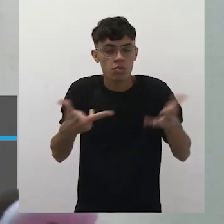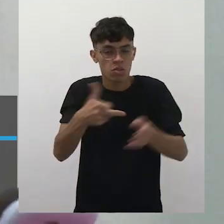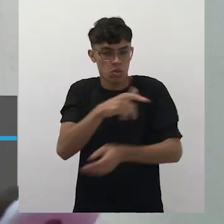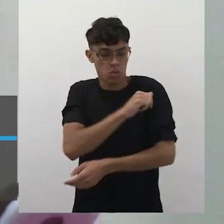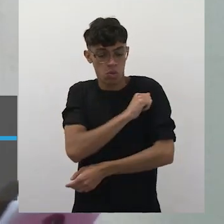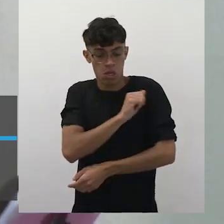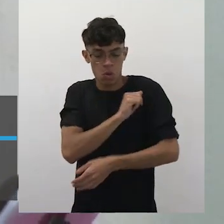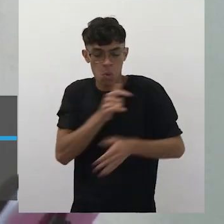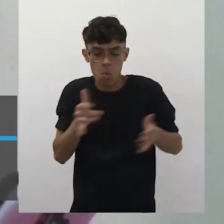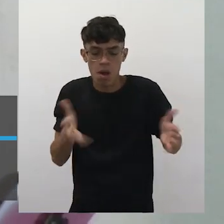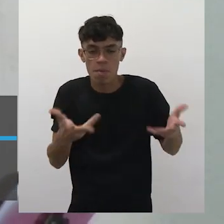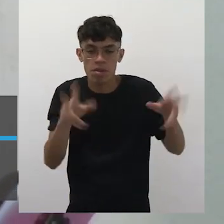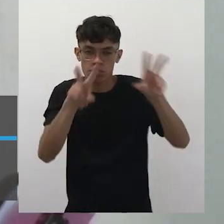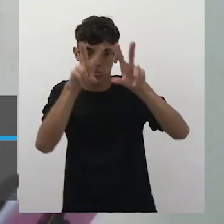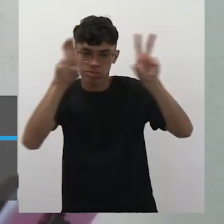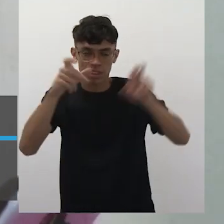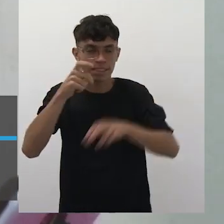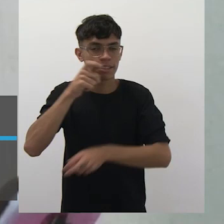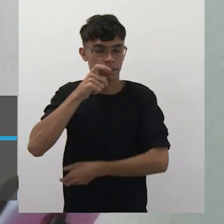Professora